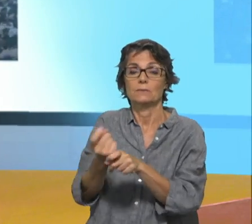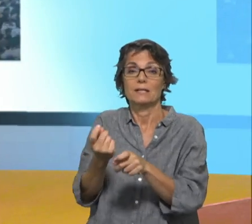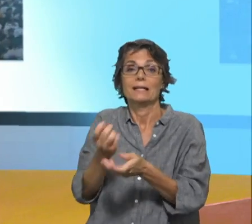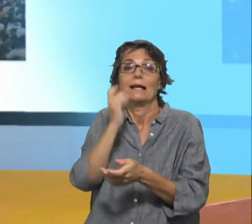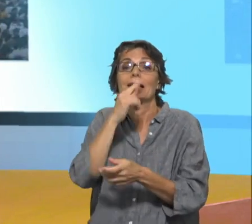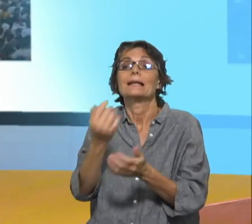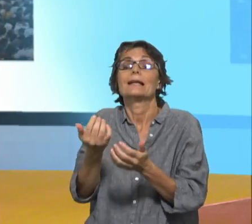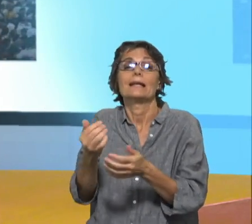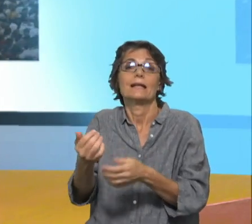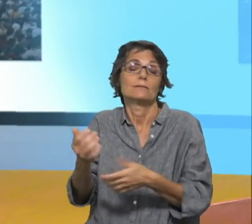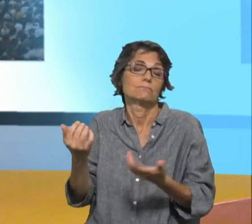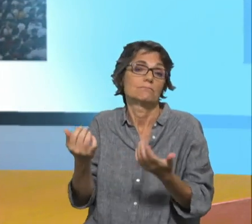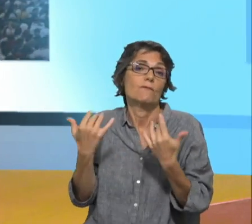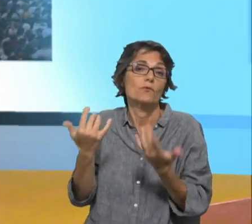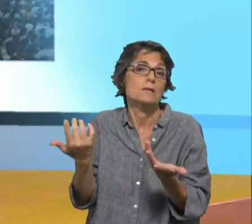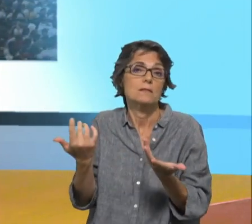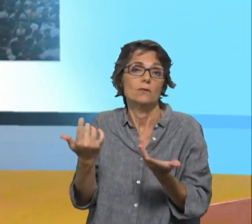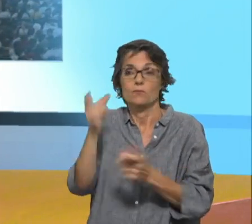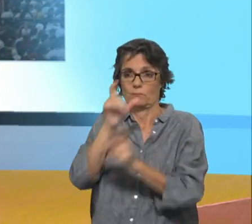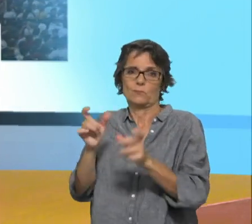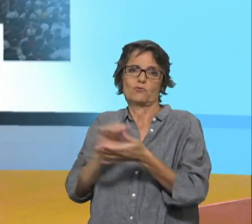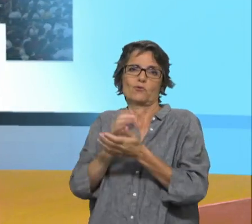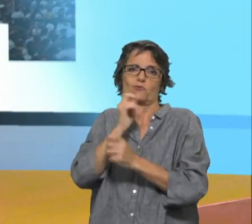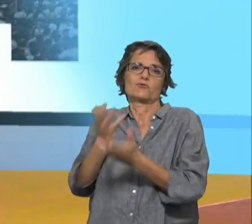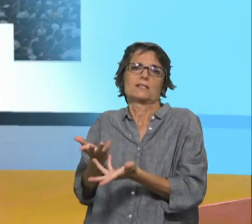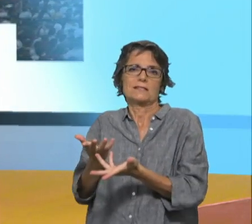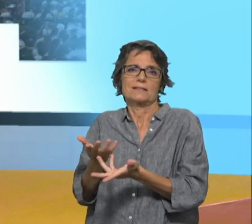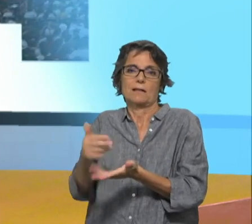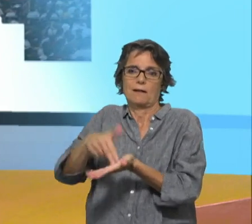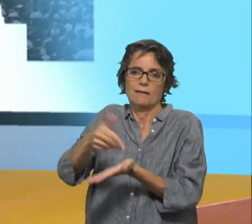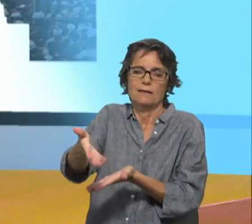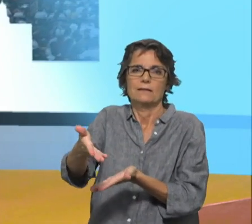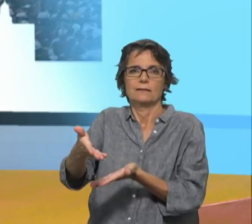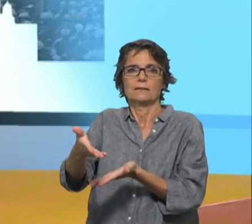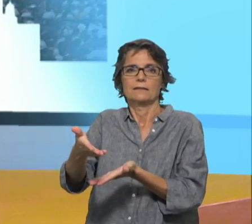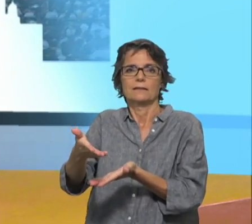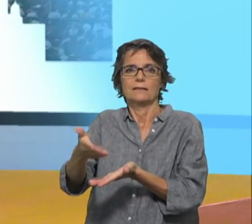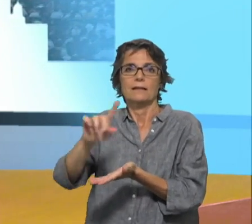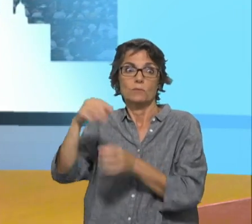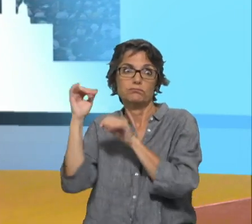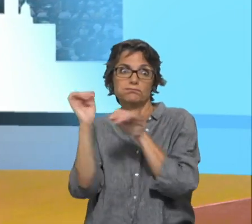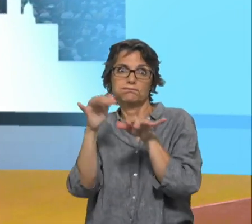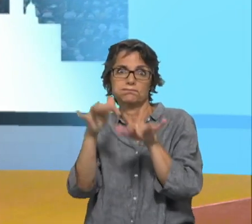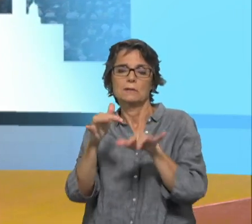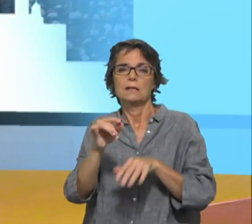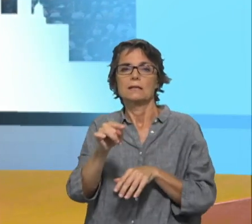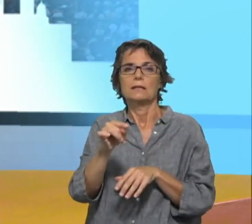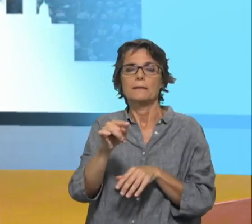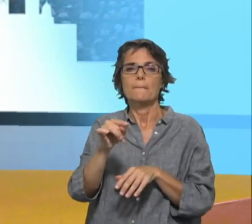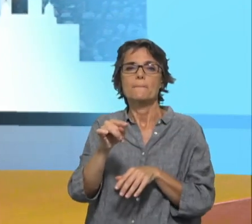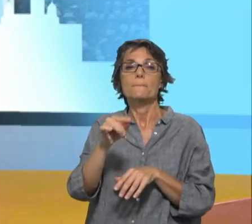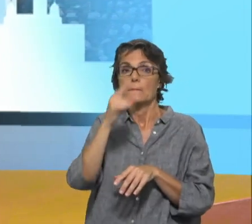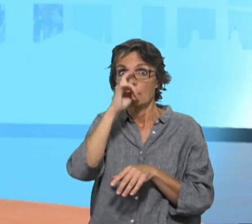essa capacidade de dar informação fidedigna sobre aquilo que se estava de facto a passar. E acho, aliás, não nos podemos esquecer que foi aquele